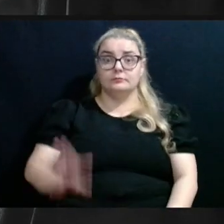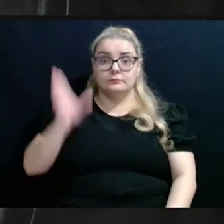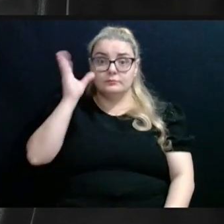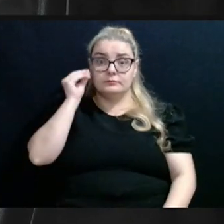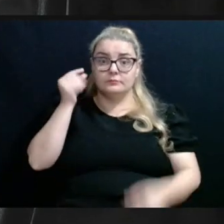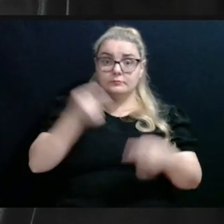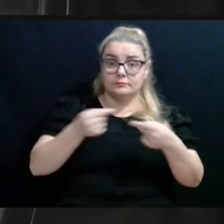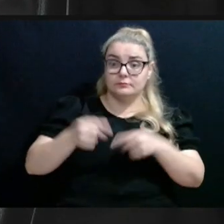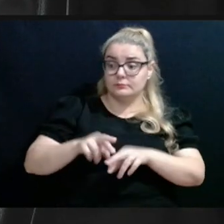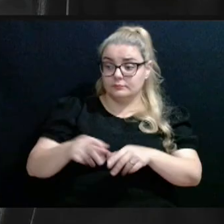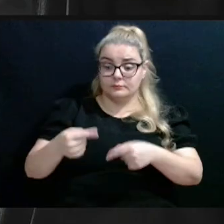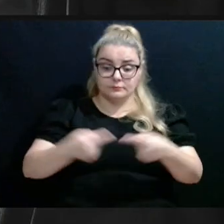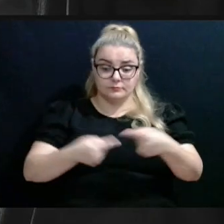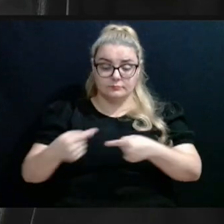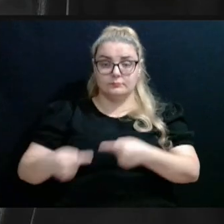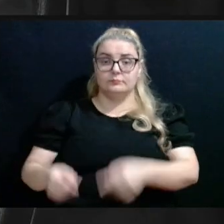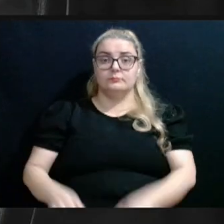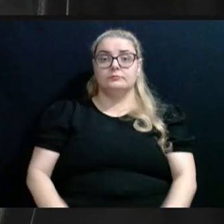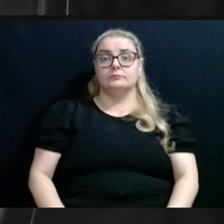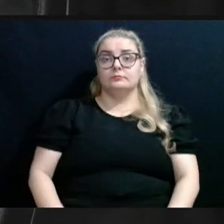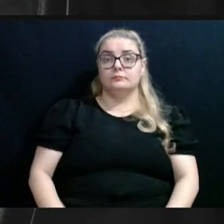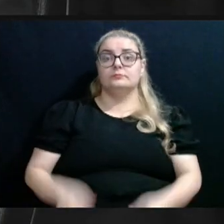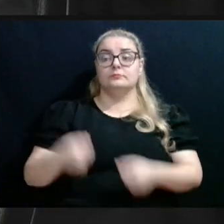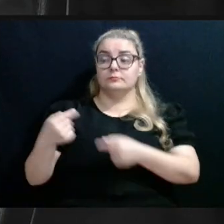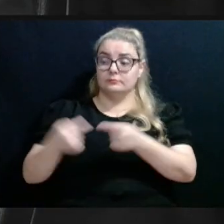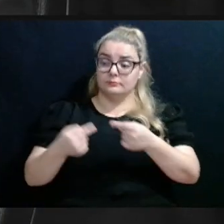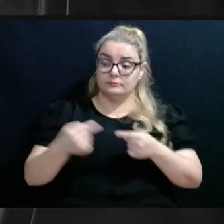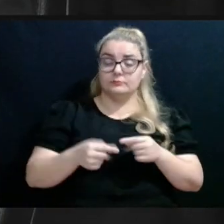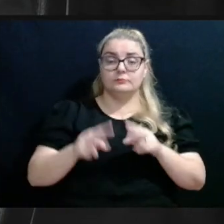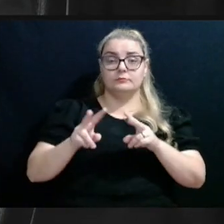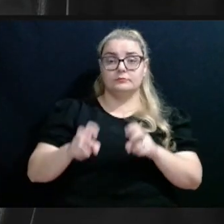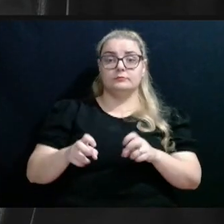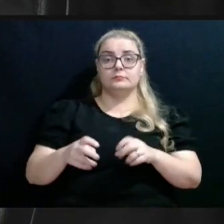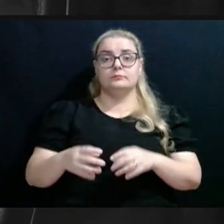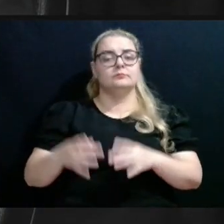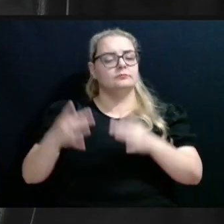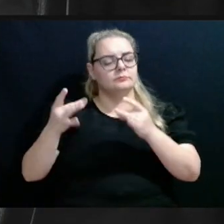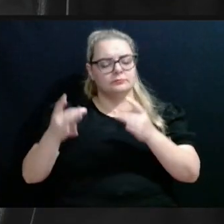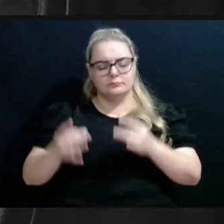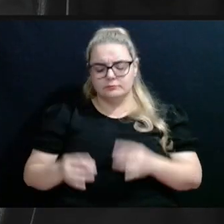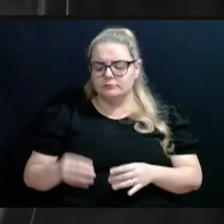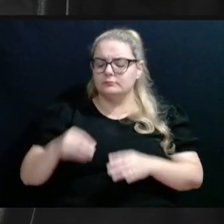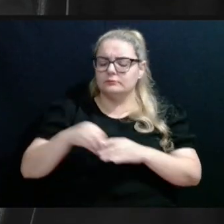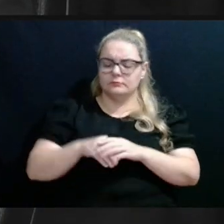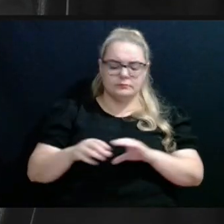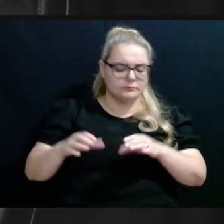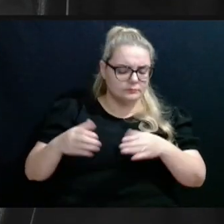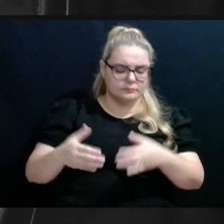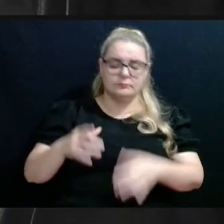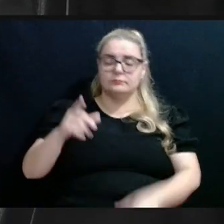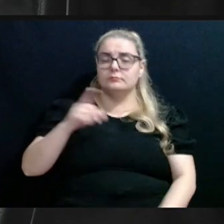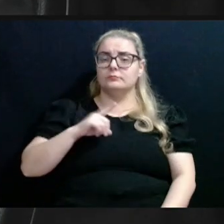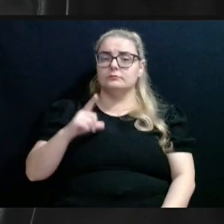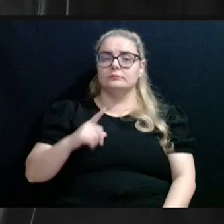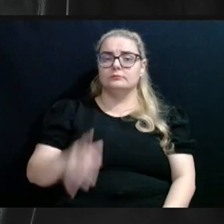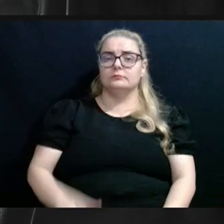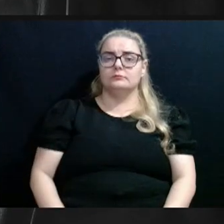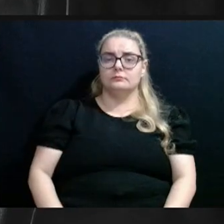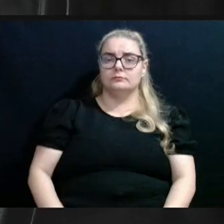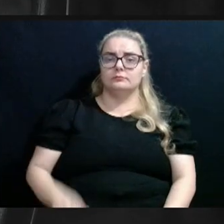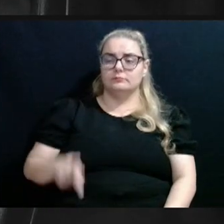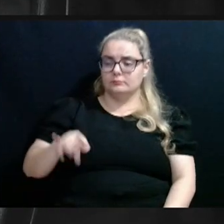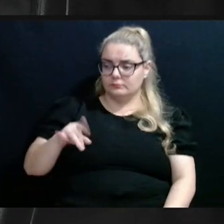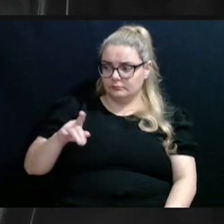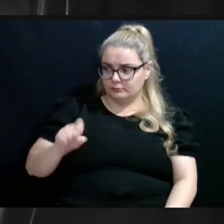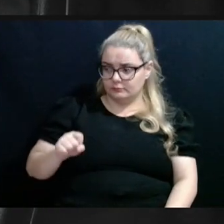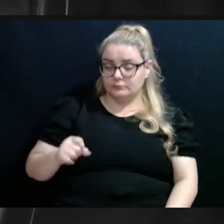projetos, né? Você precisa debater esse assunto exaustivamente dentro das comissões, tivemos o PIDES, um projeto